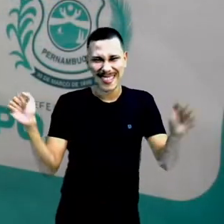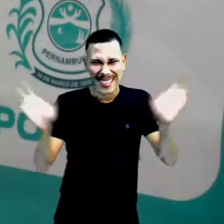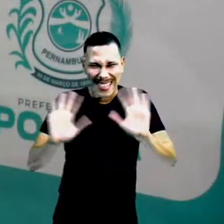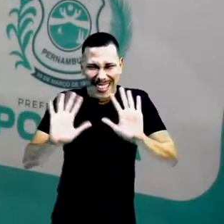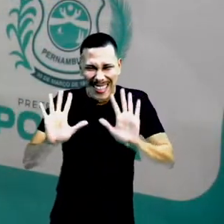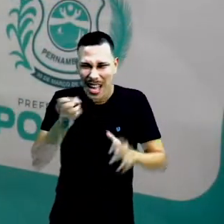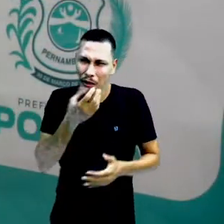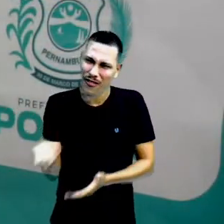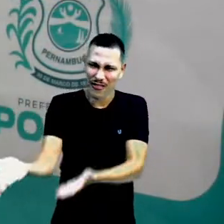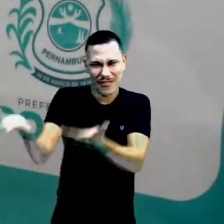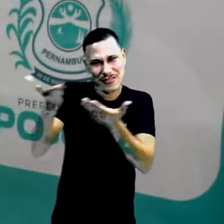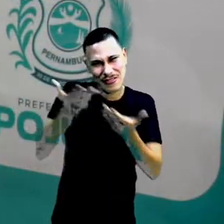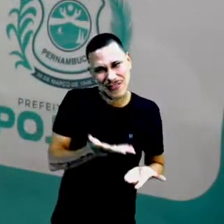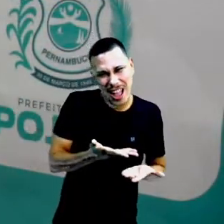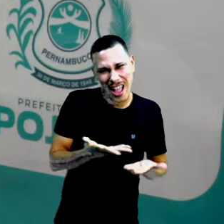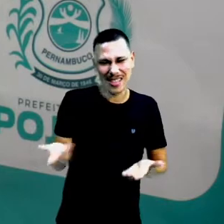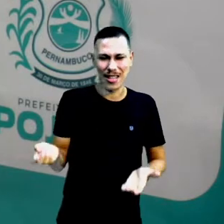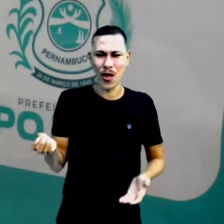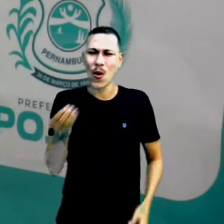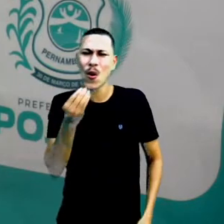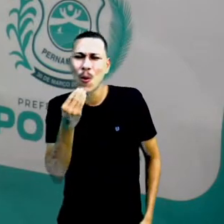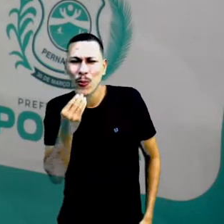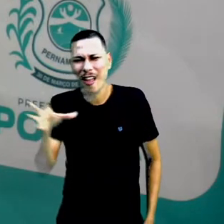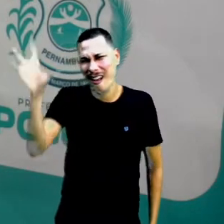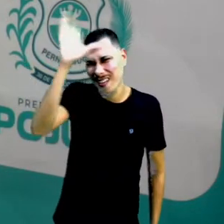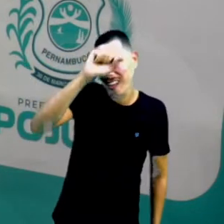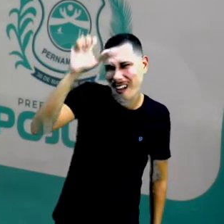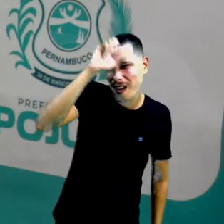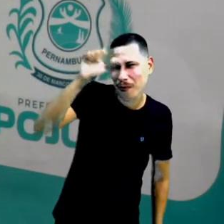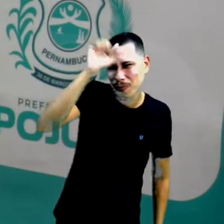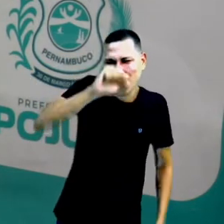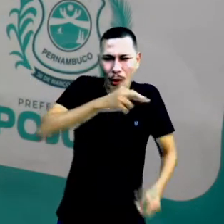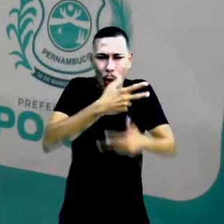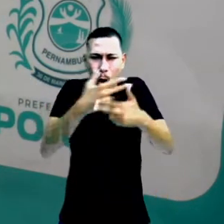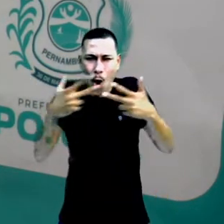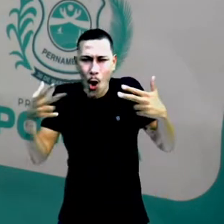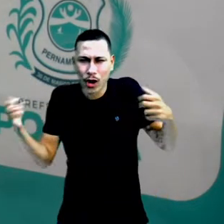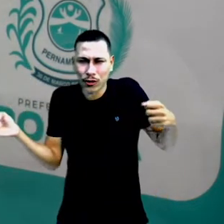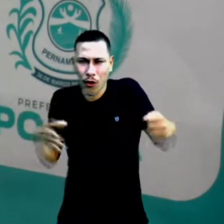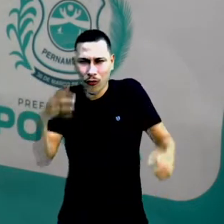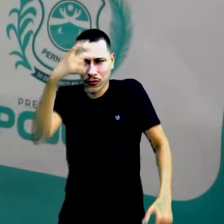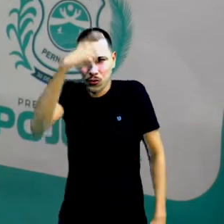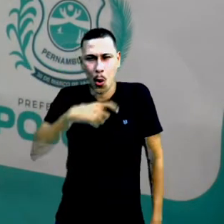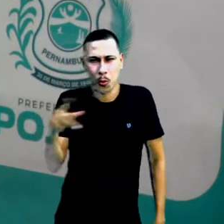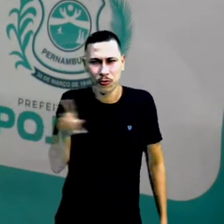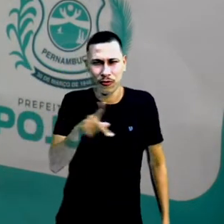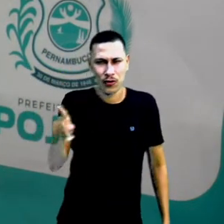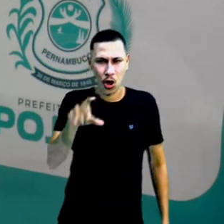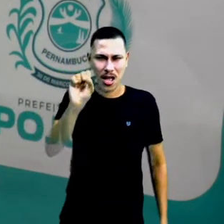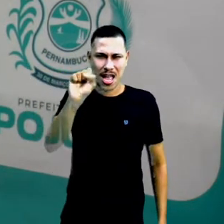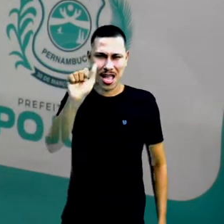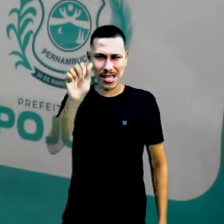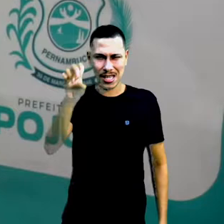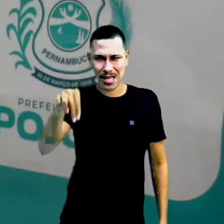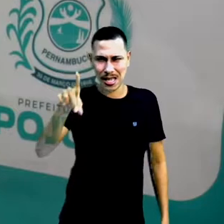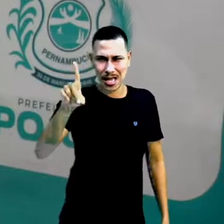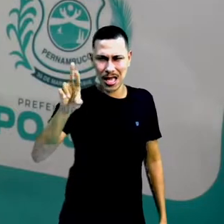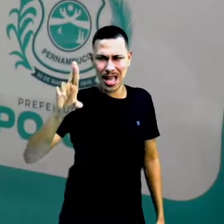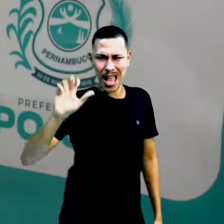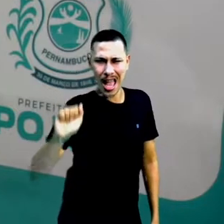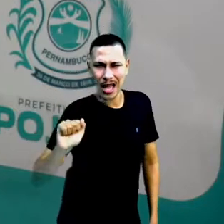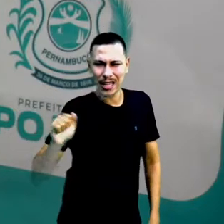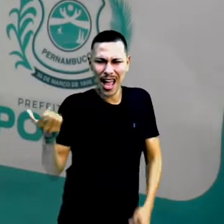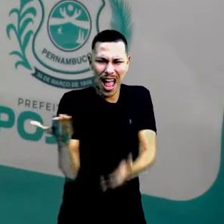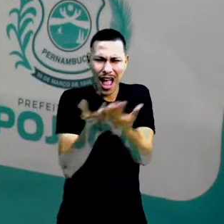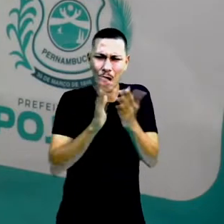Olá, sejam bem-vindos a mais uma incrível oportunidade de aprendizagem. Eu sou a professora Sandra Lopes e estou com vocês na EJA Fase